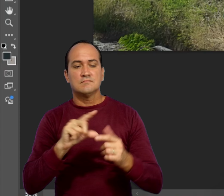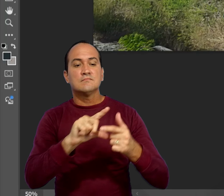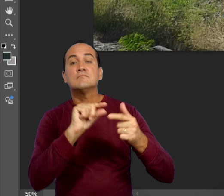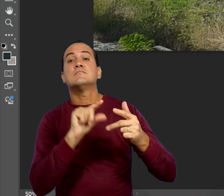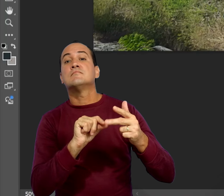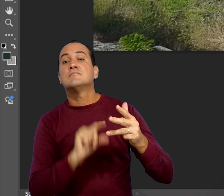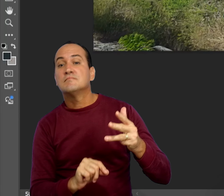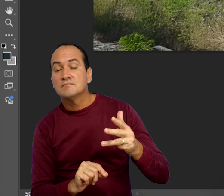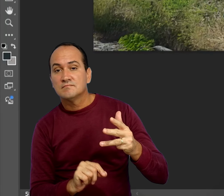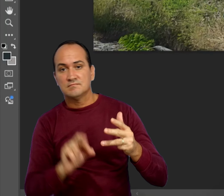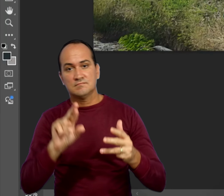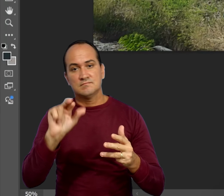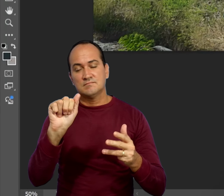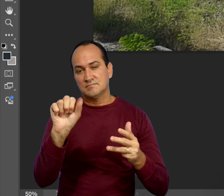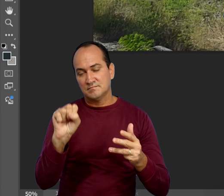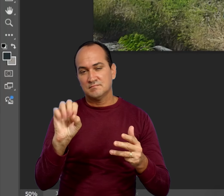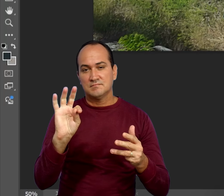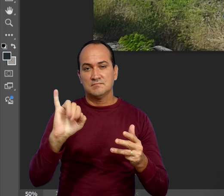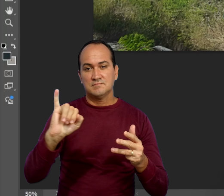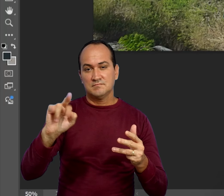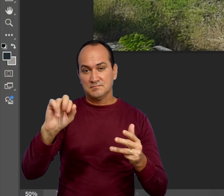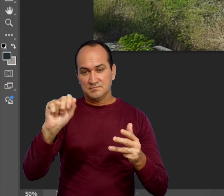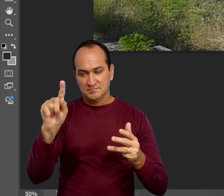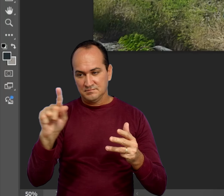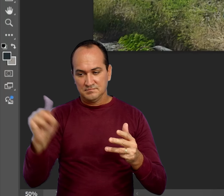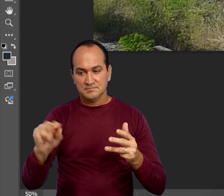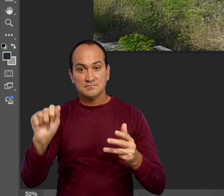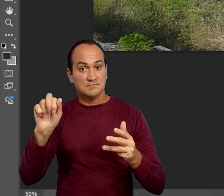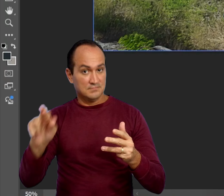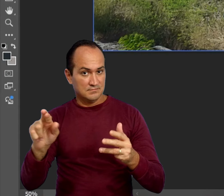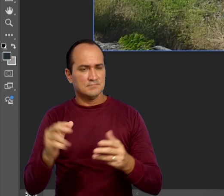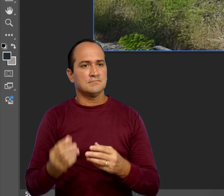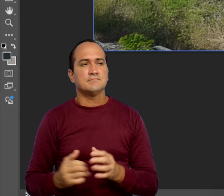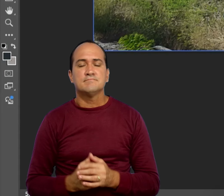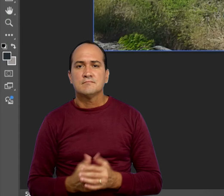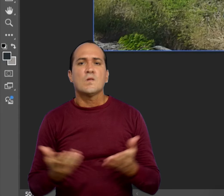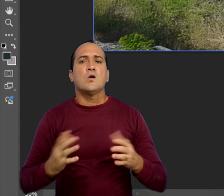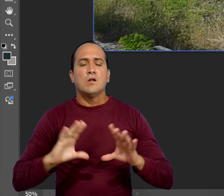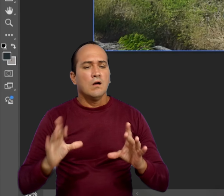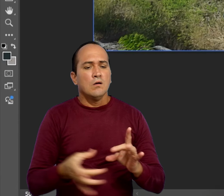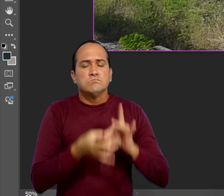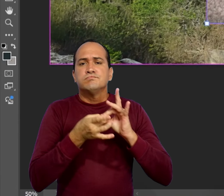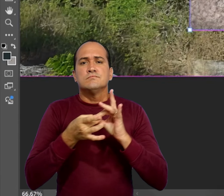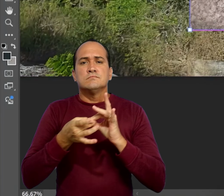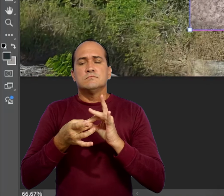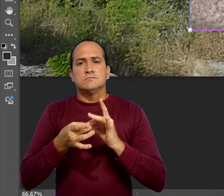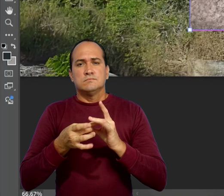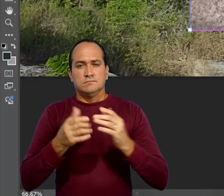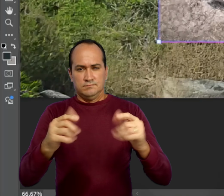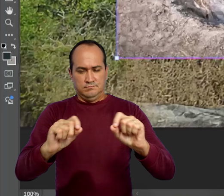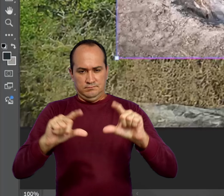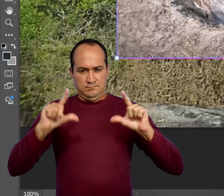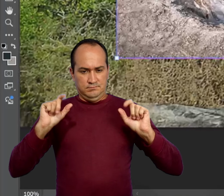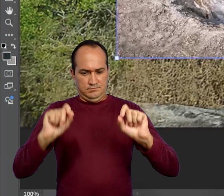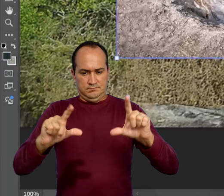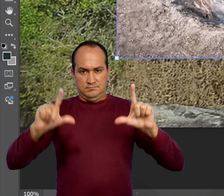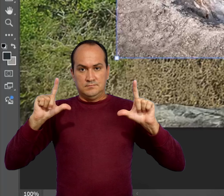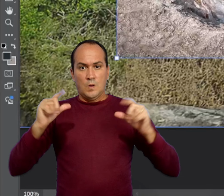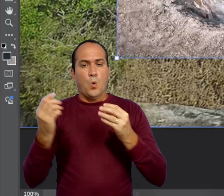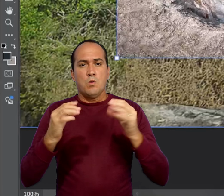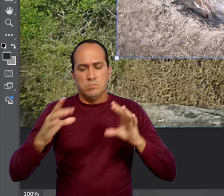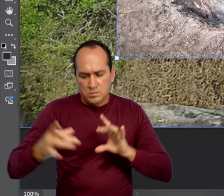escolher a opção de rasterizar a camada. Pronto. Então agora, como é que eu faço a integração? Vou chegar um pouco mais perto aqui